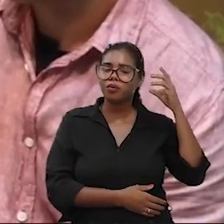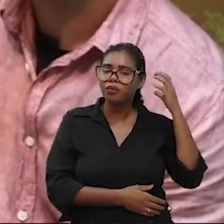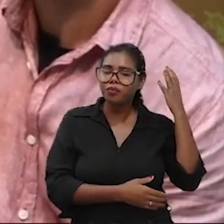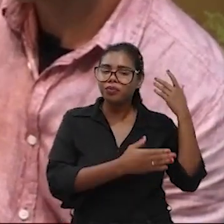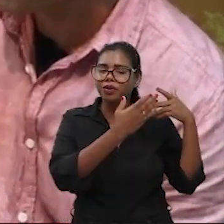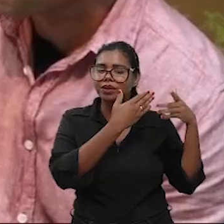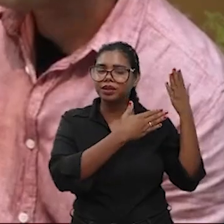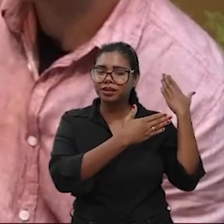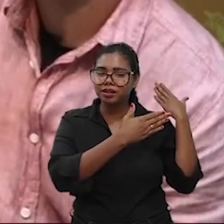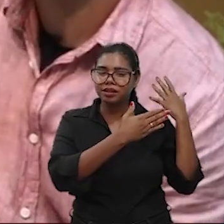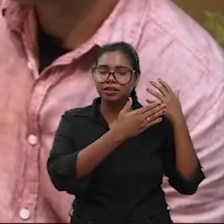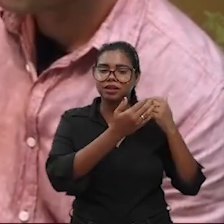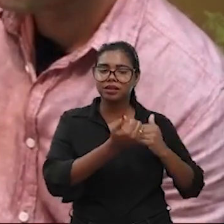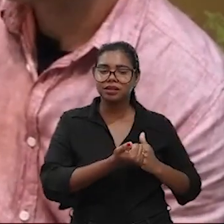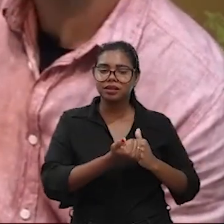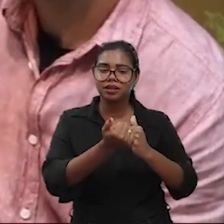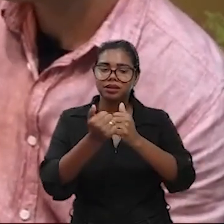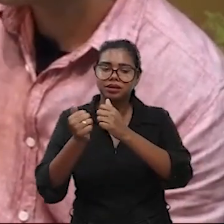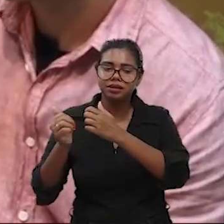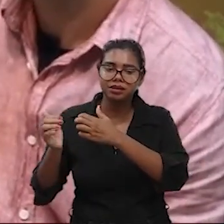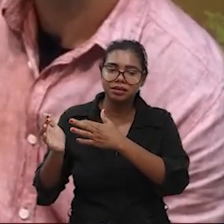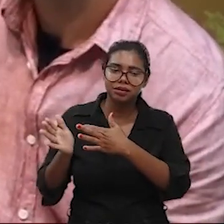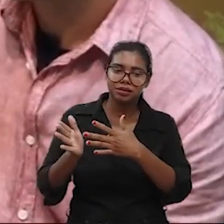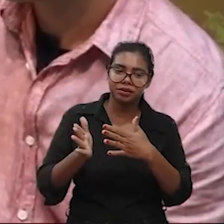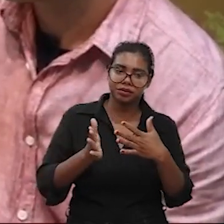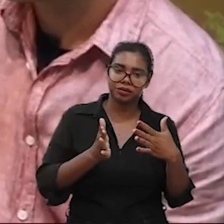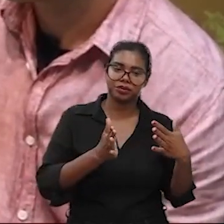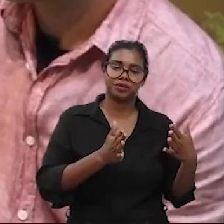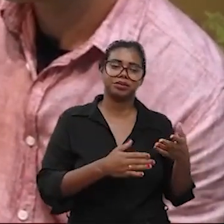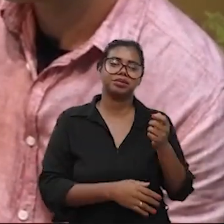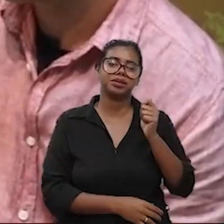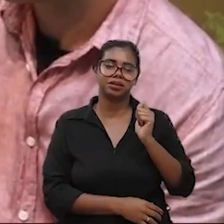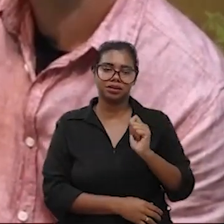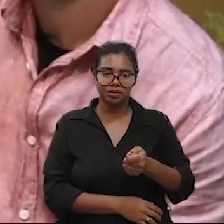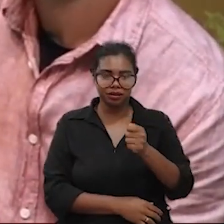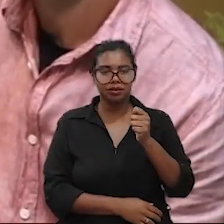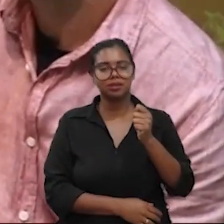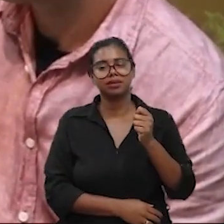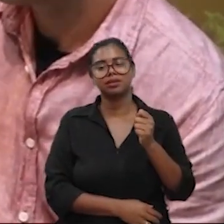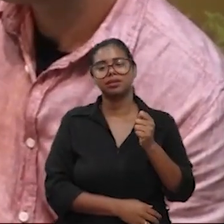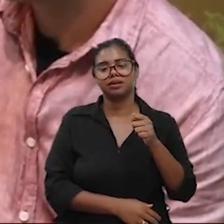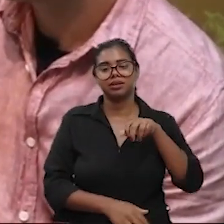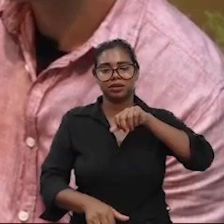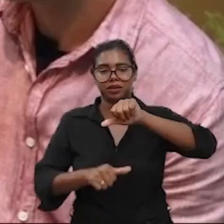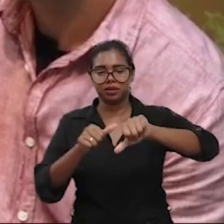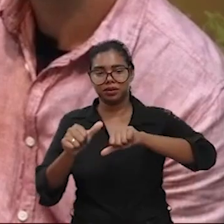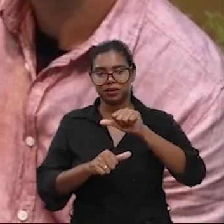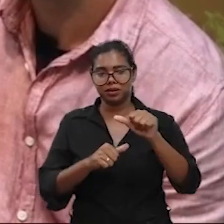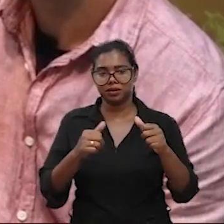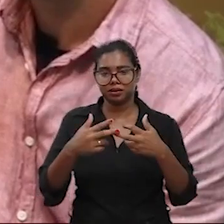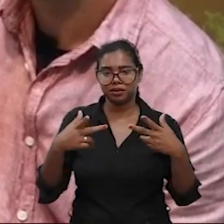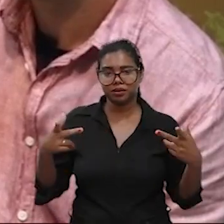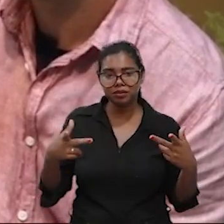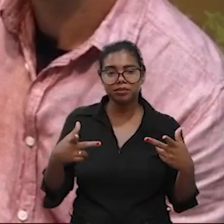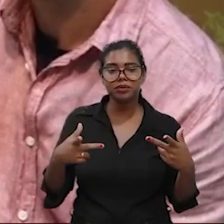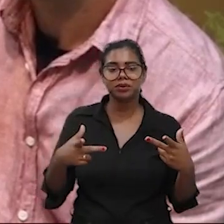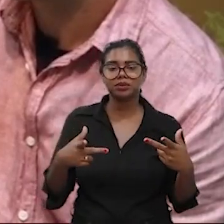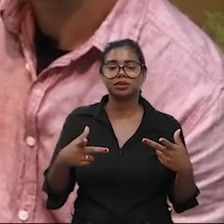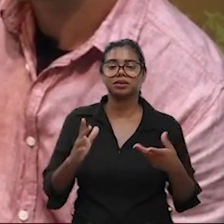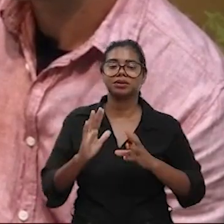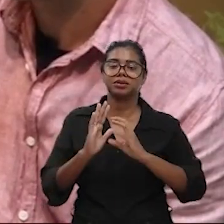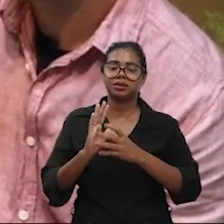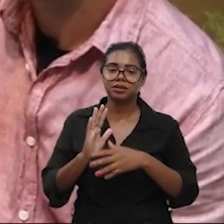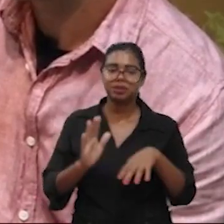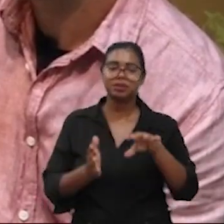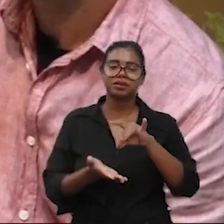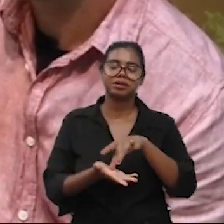auxiliou nesse processo da ditadura, da mudança, né, de ditadura para a república. E aí, essa